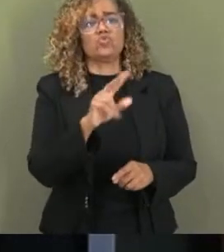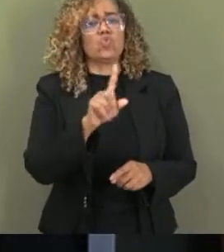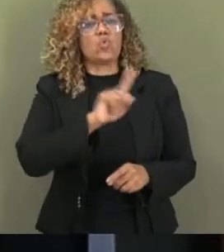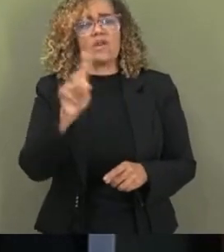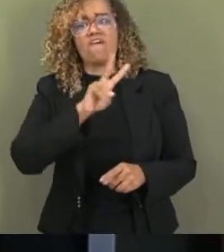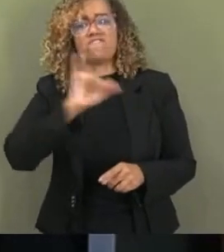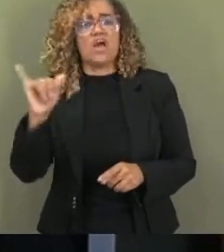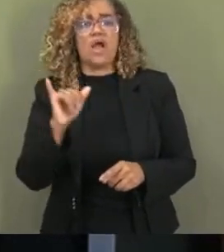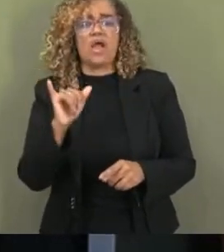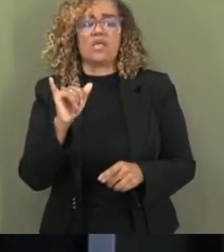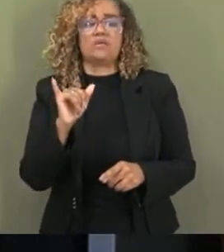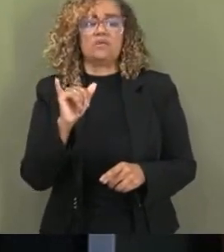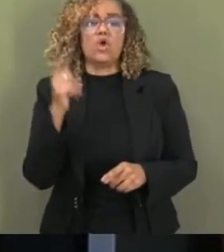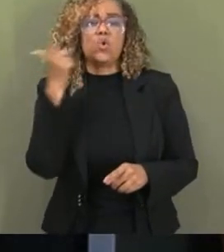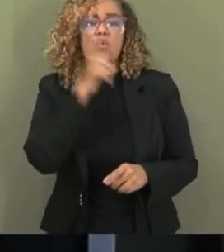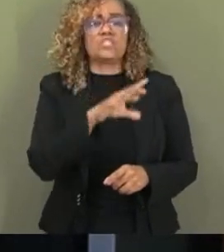80%.